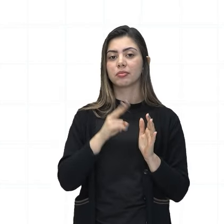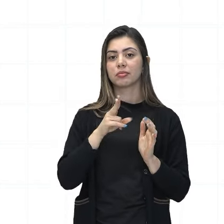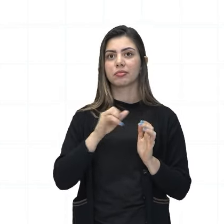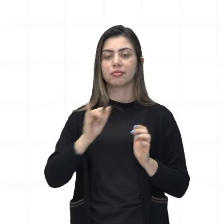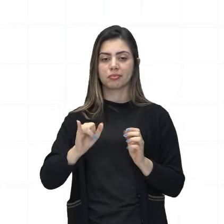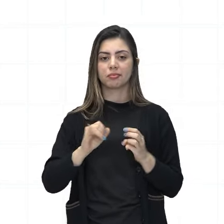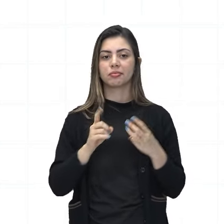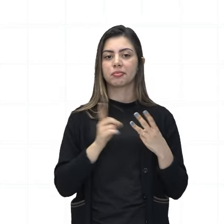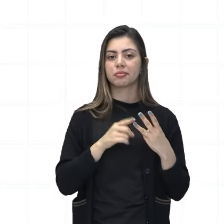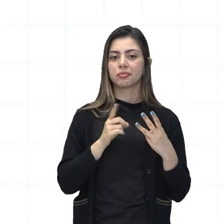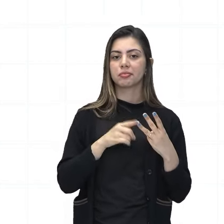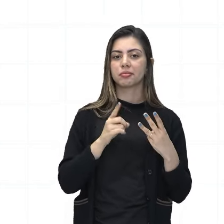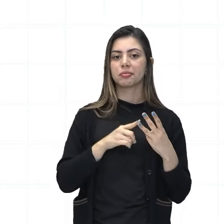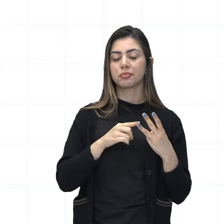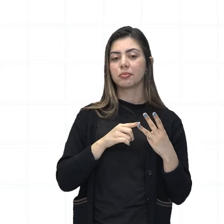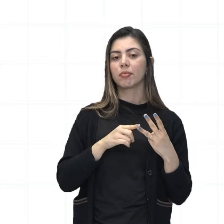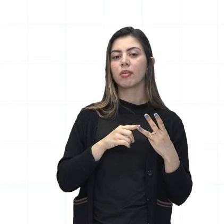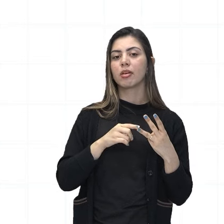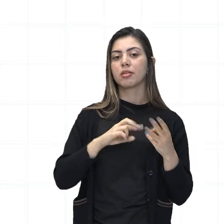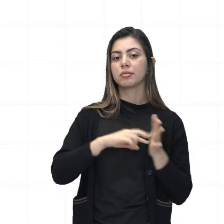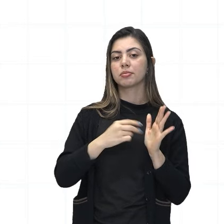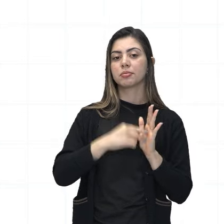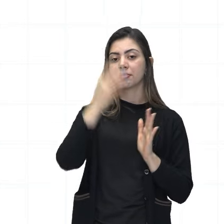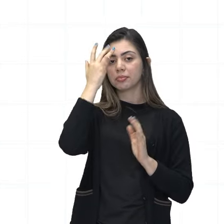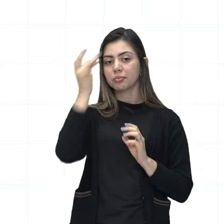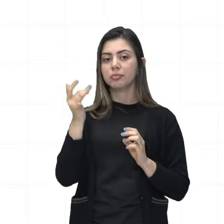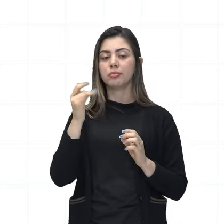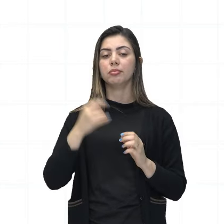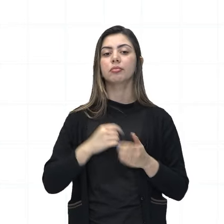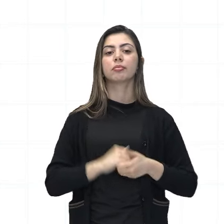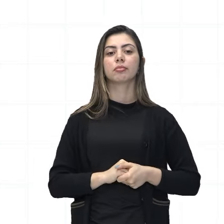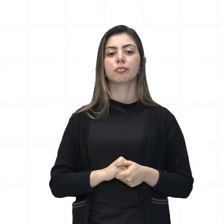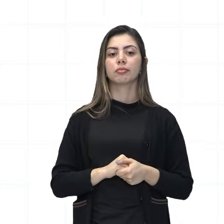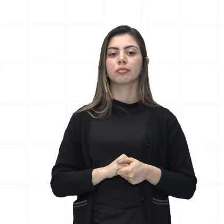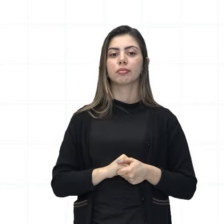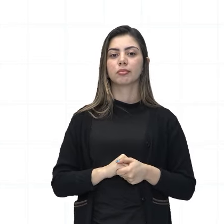breve. Tomorrow, que significa amanhã.